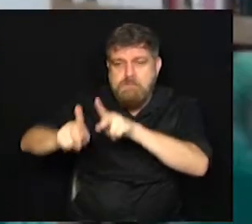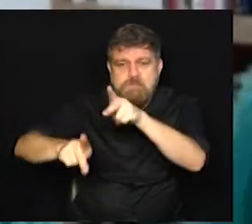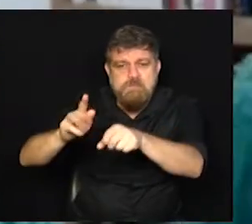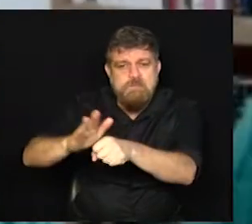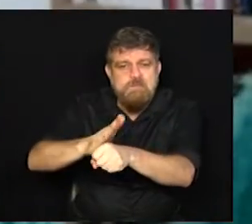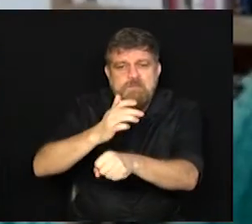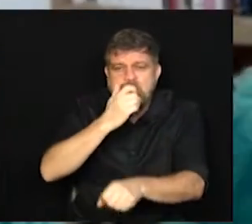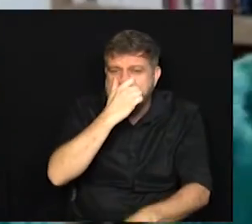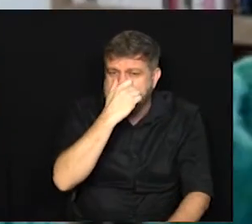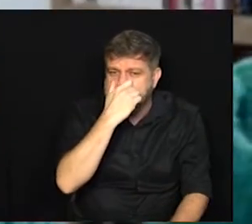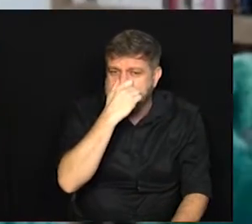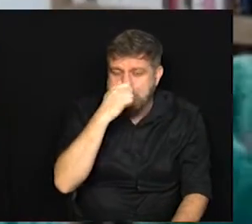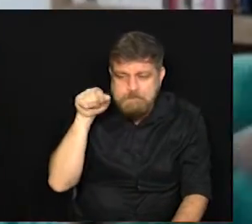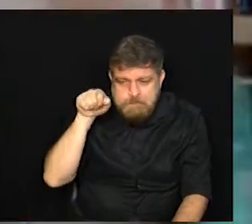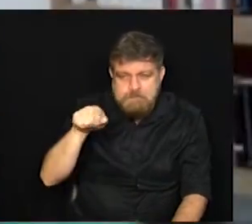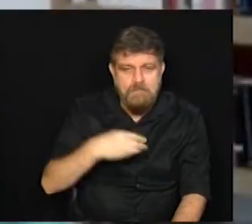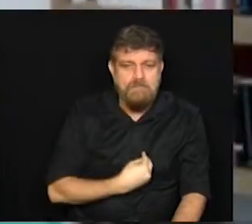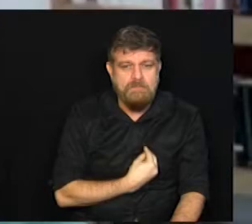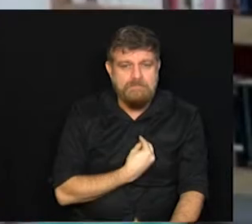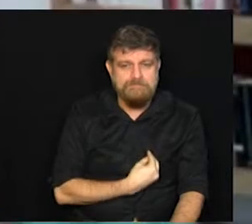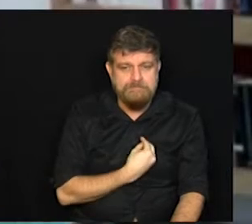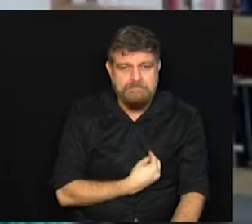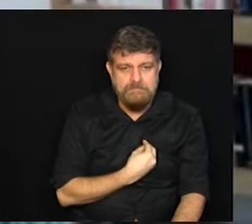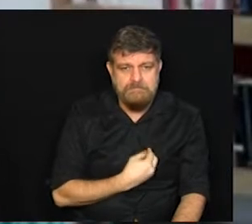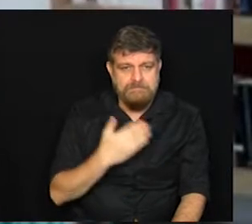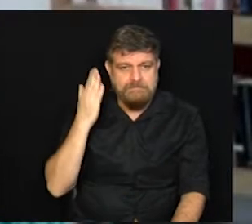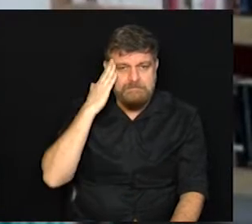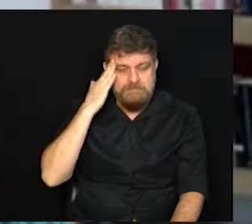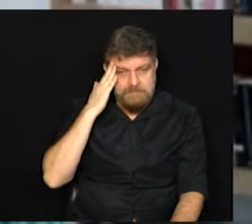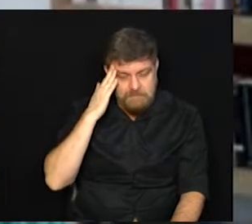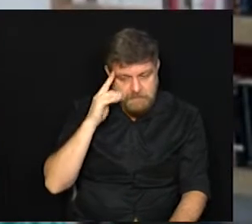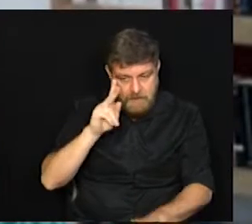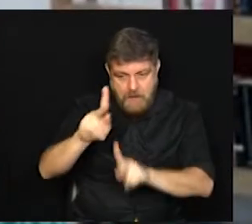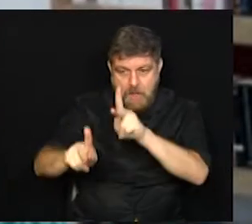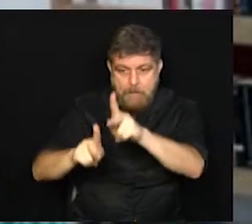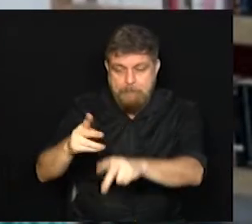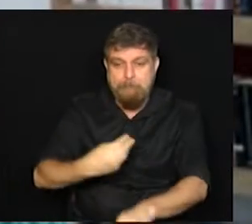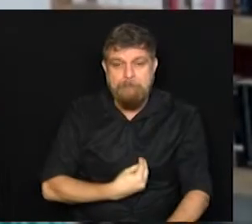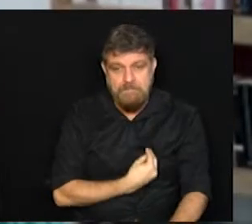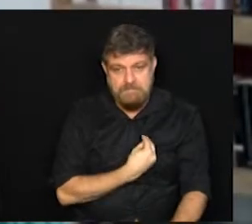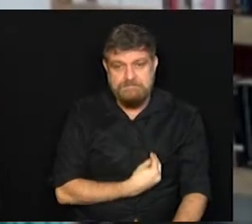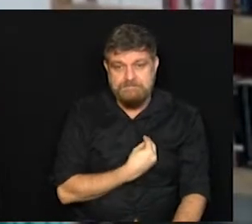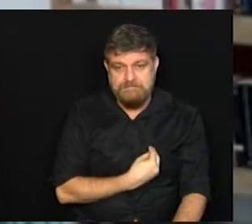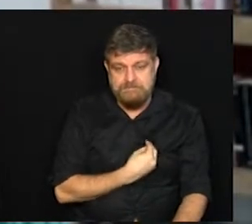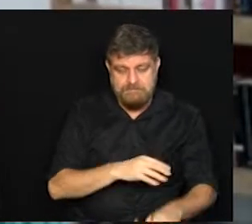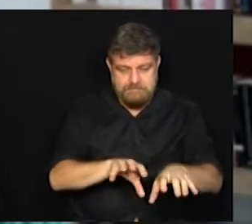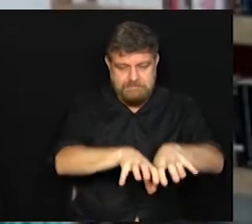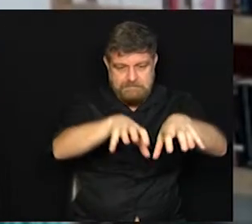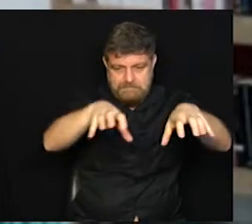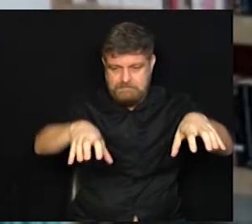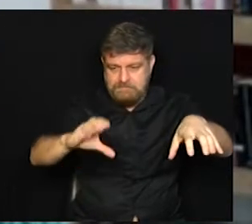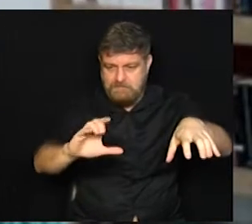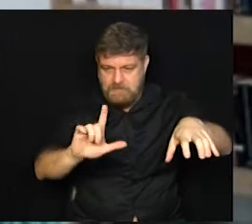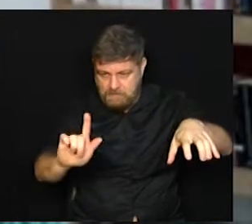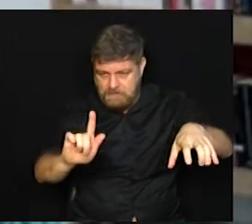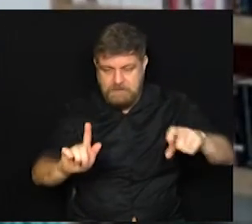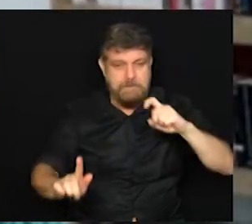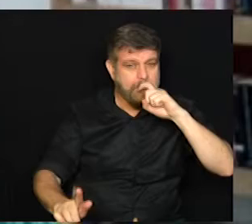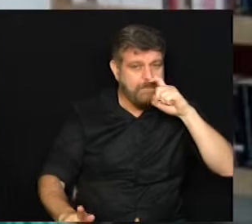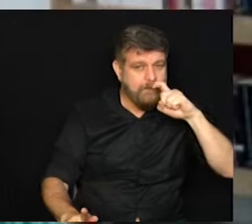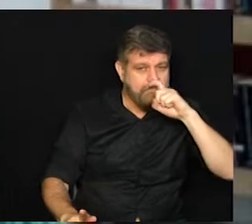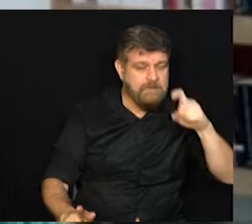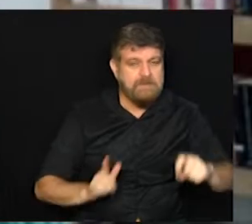maioria da população em termos de distribuição populacional, são regiões, inclusive, mais populosas,